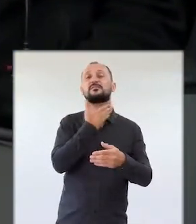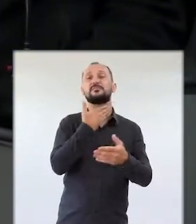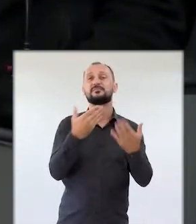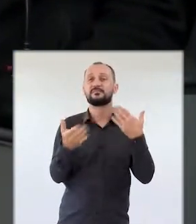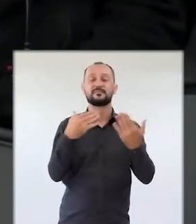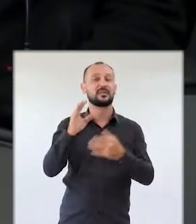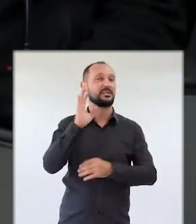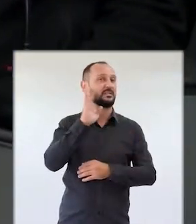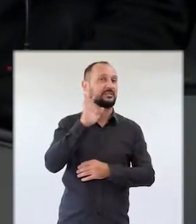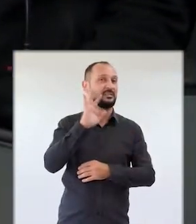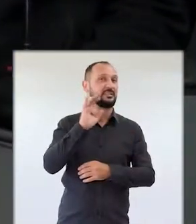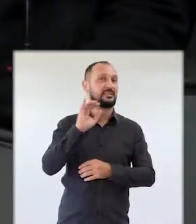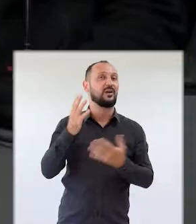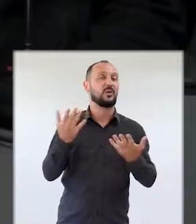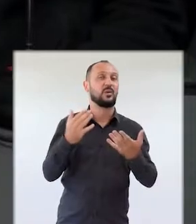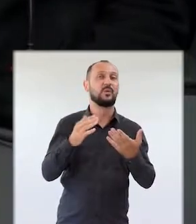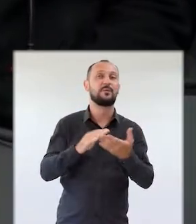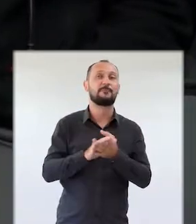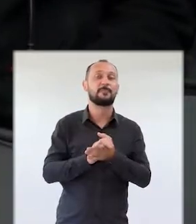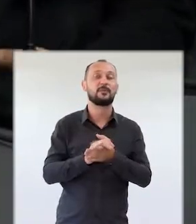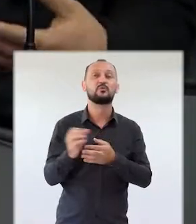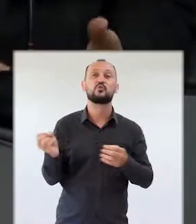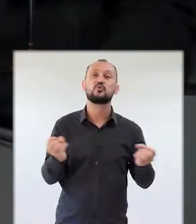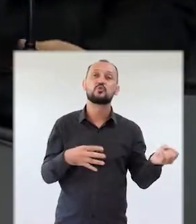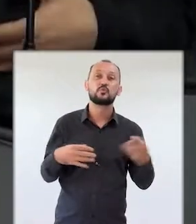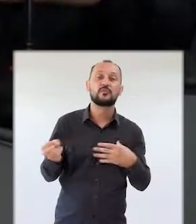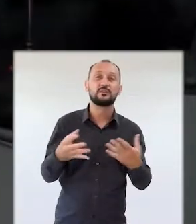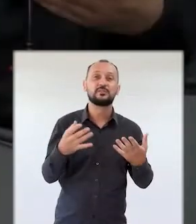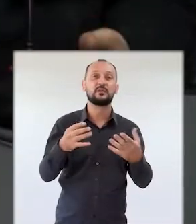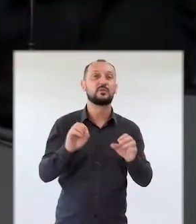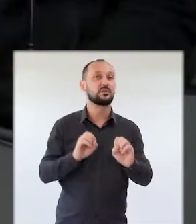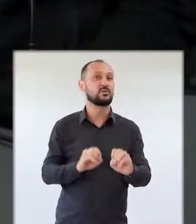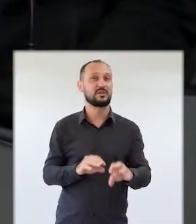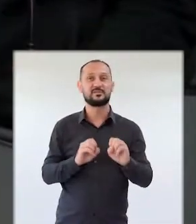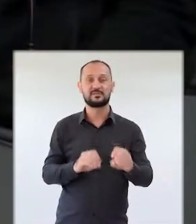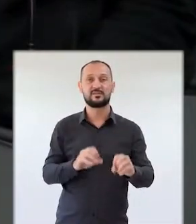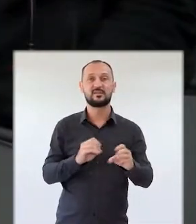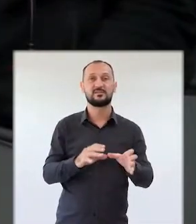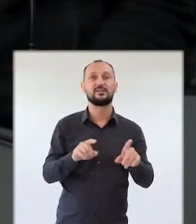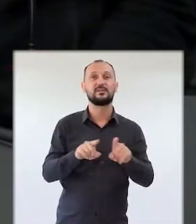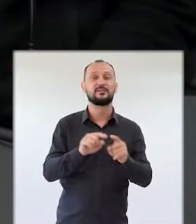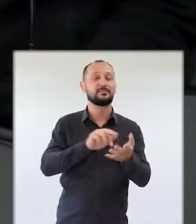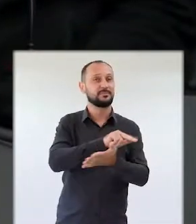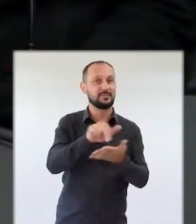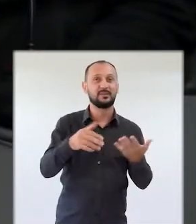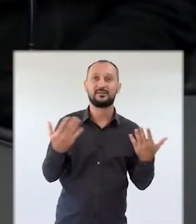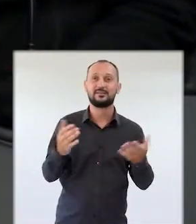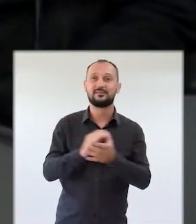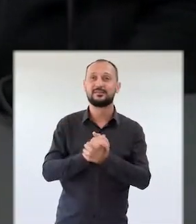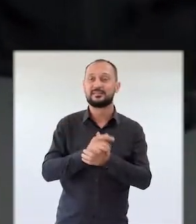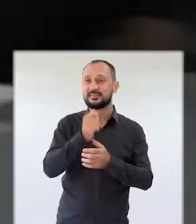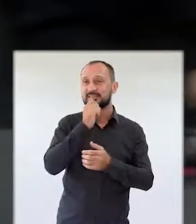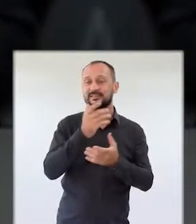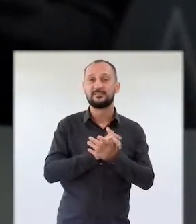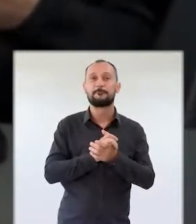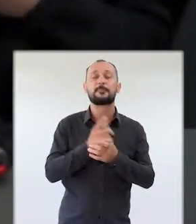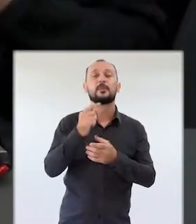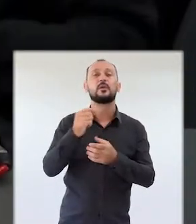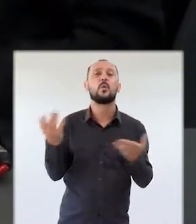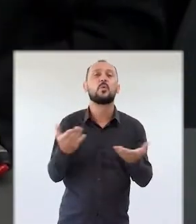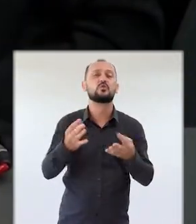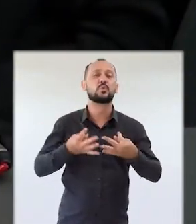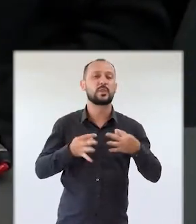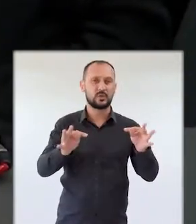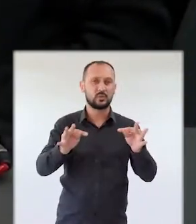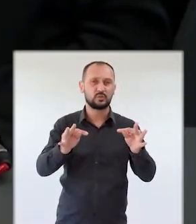batendo um papo bem legal sobre inovação, educação e um monte de coisa, né, Cortella? Com o advento assim